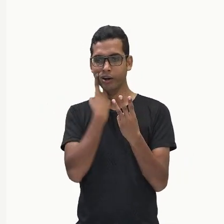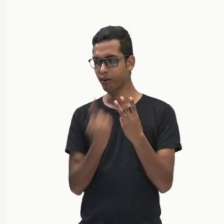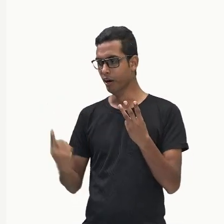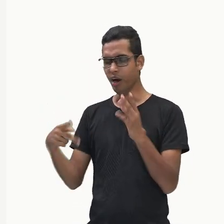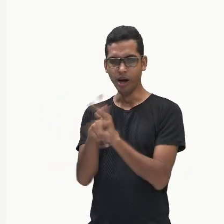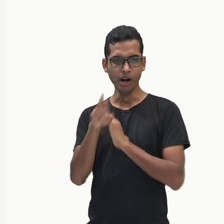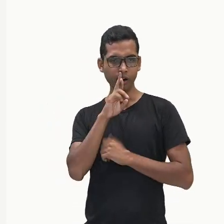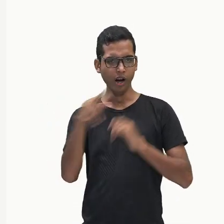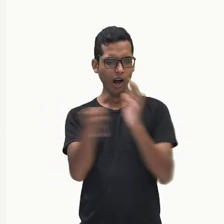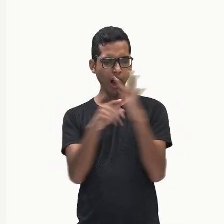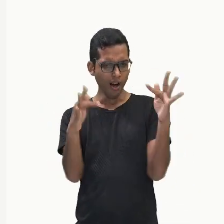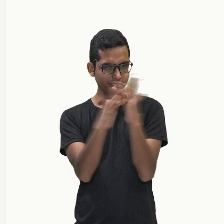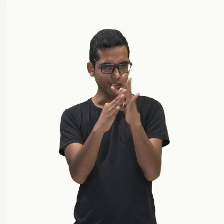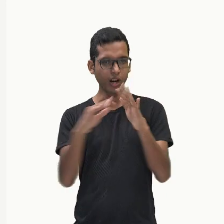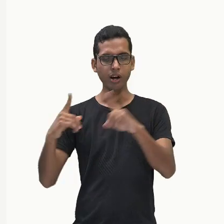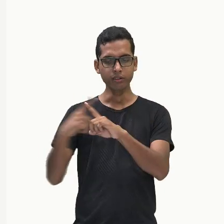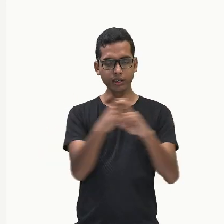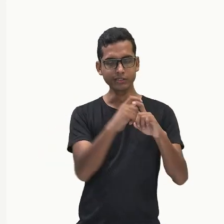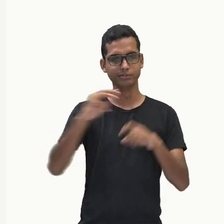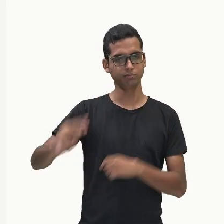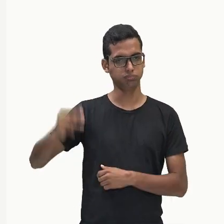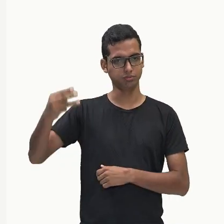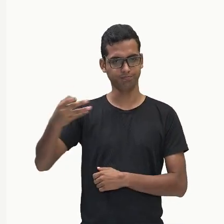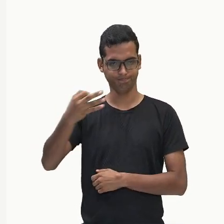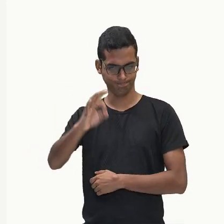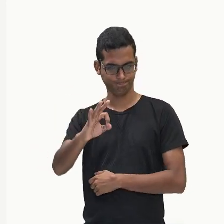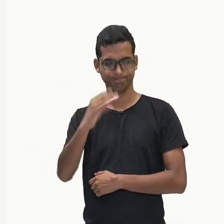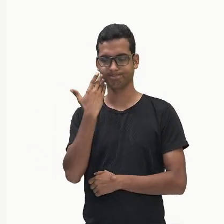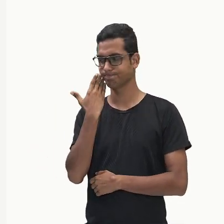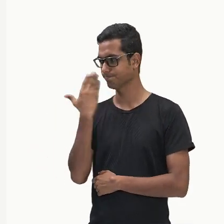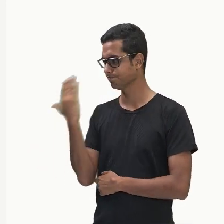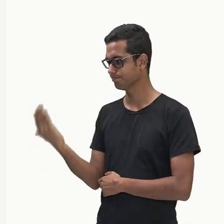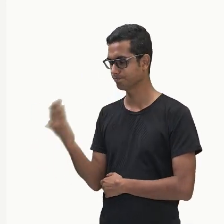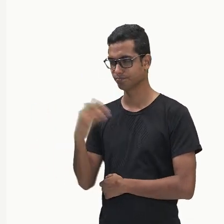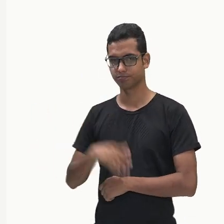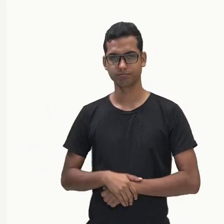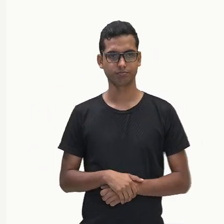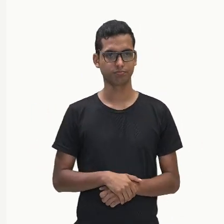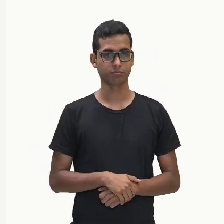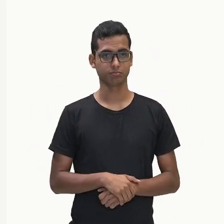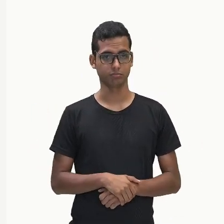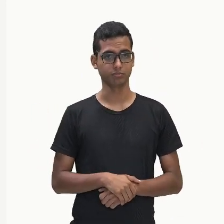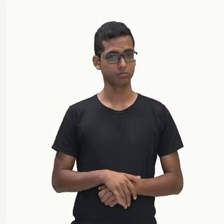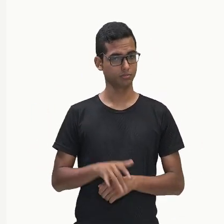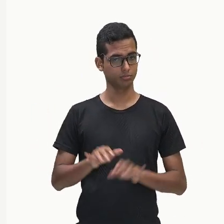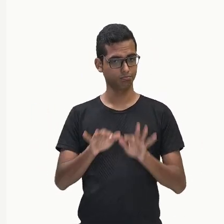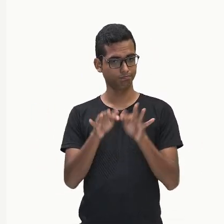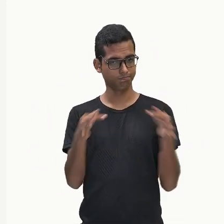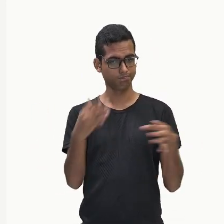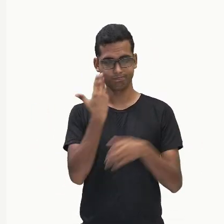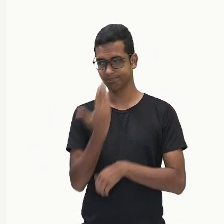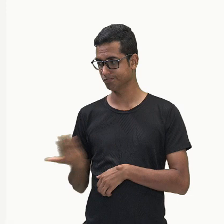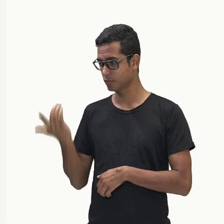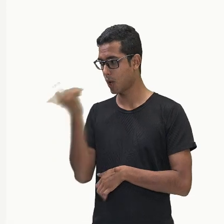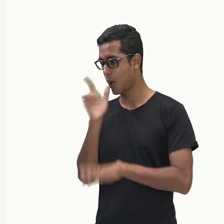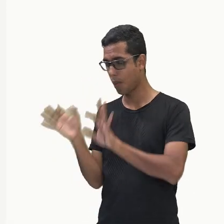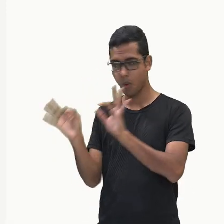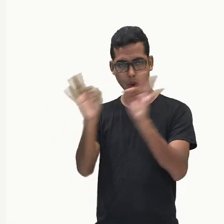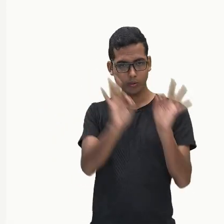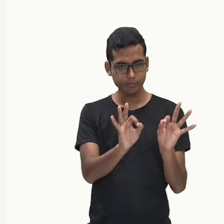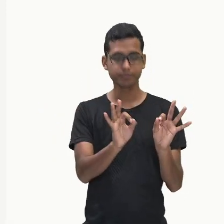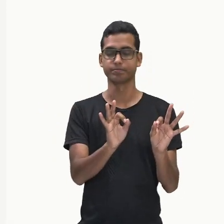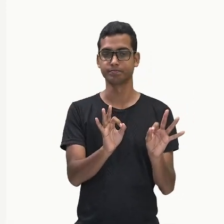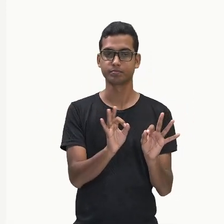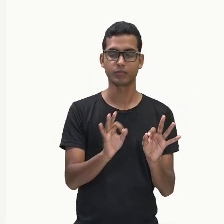da nossa função do terceiro grau, tá bom? Então, é assim que vai funcionar, tá bom? A nossa dinâmica aqui